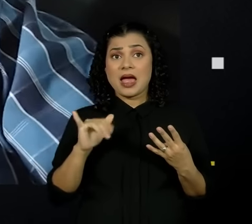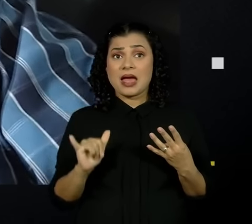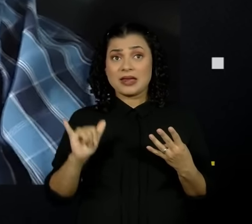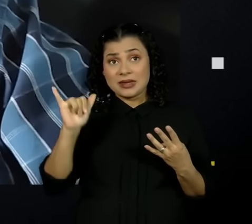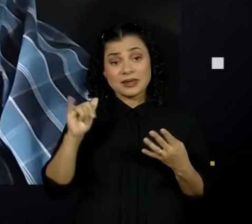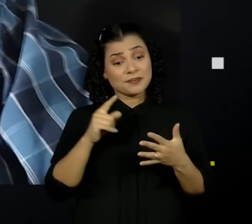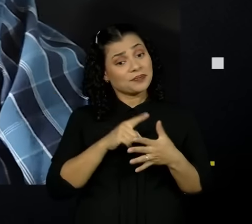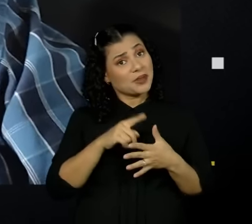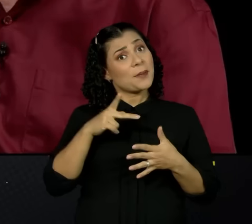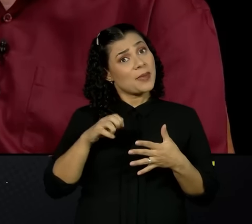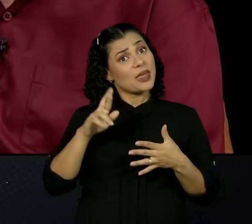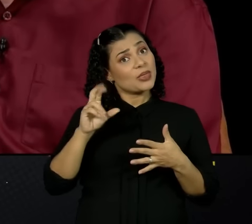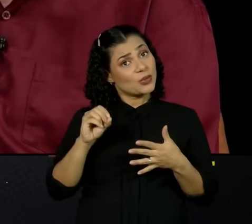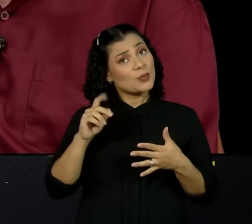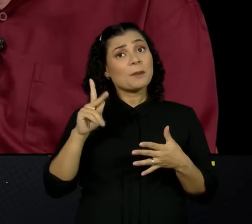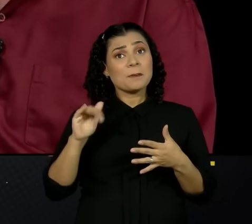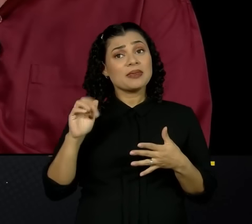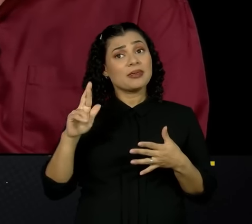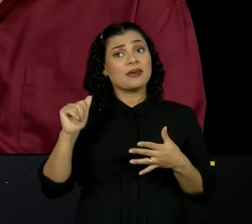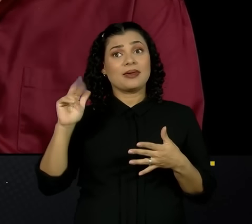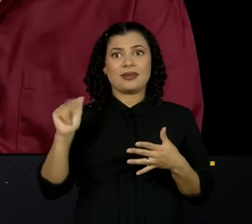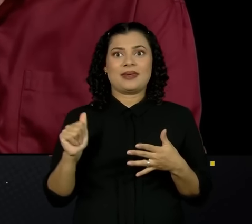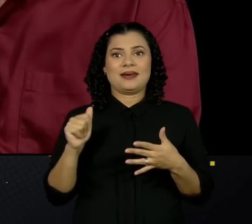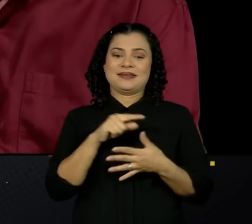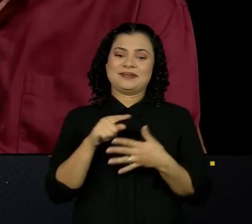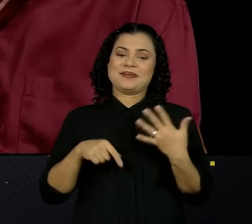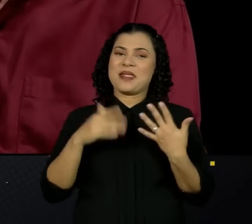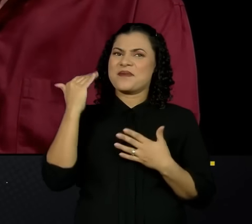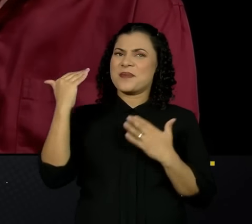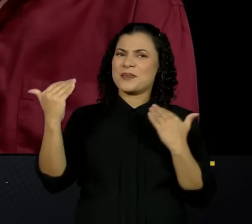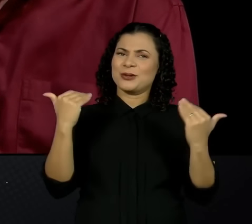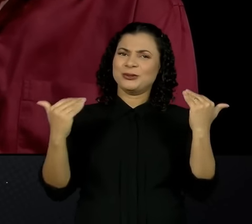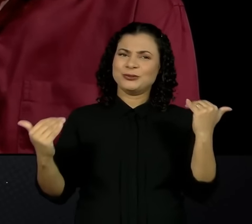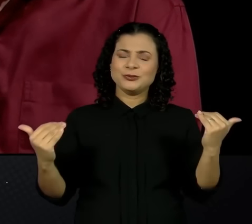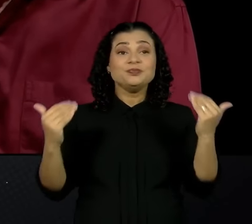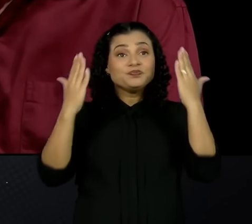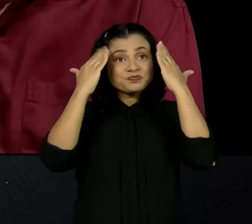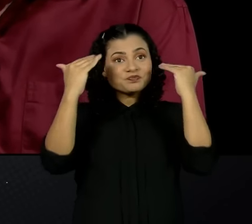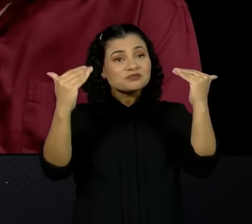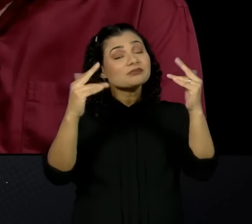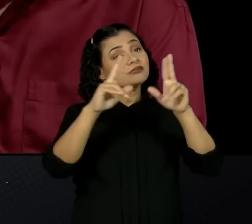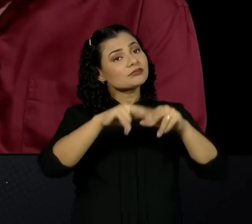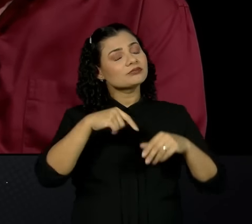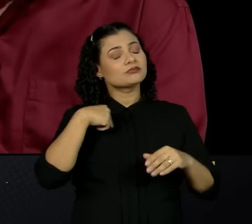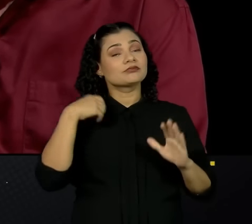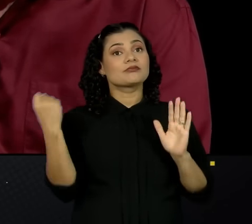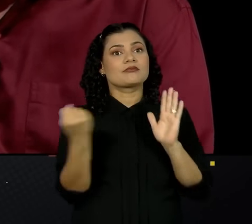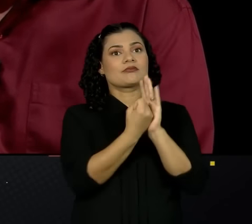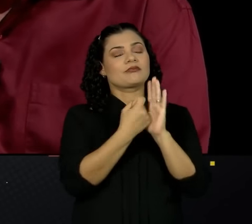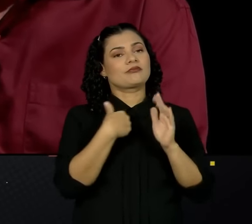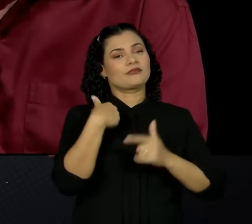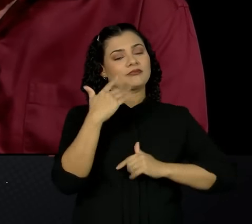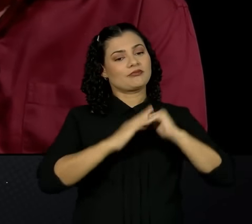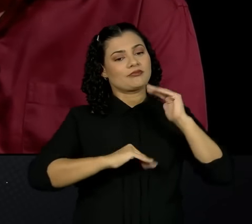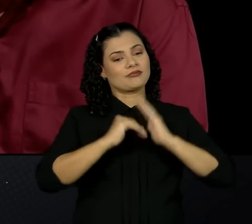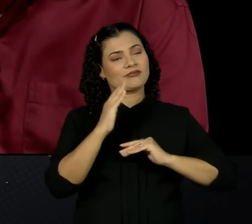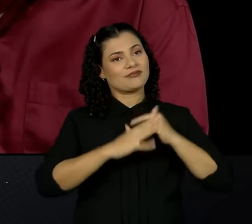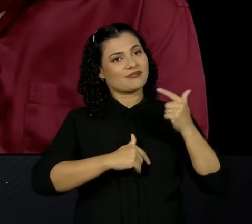Pedro Bandeira. Mas eu estava dizendo, o que marcou muito a nossa carreira foi